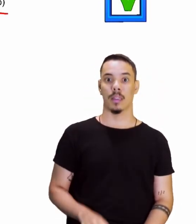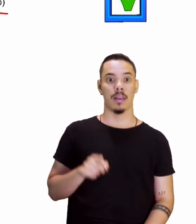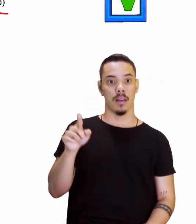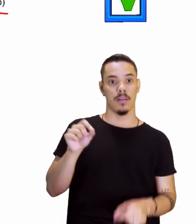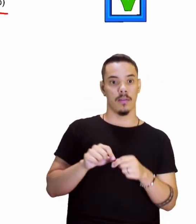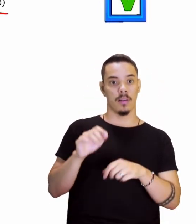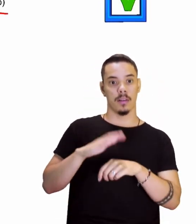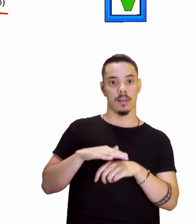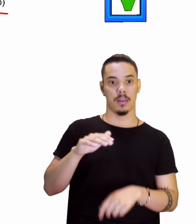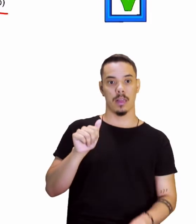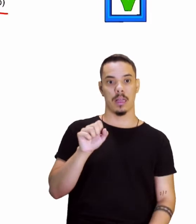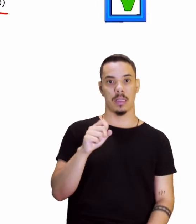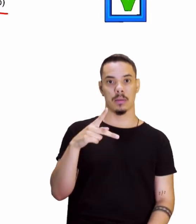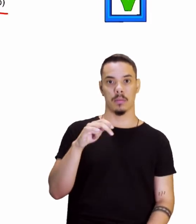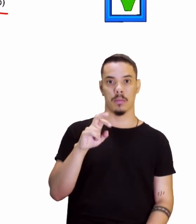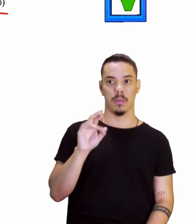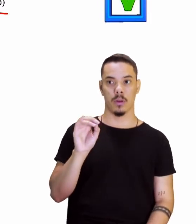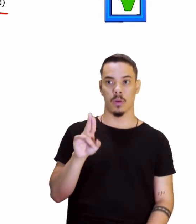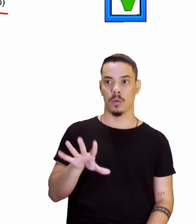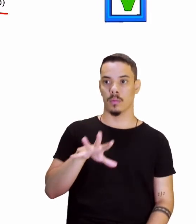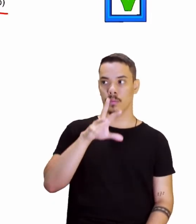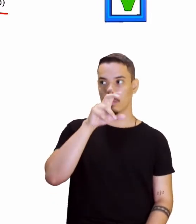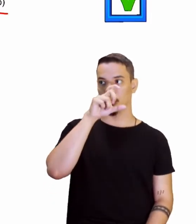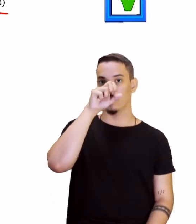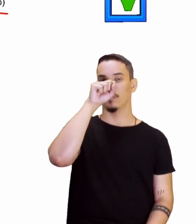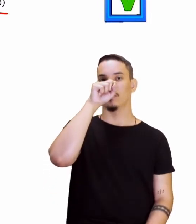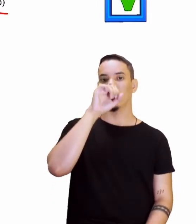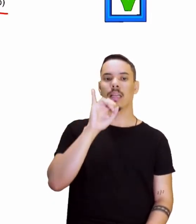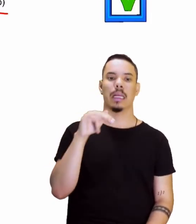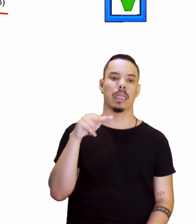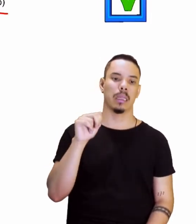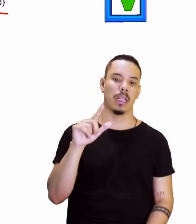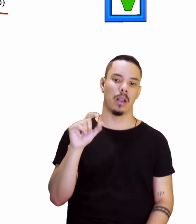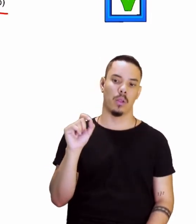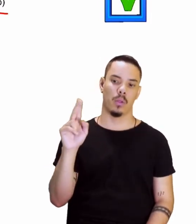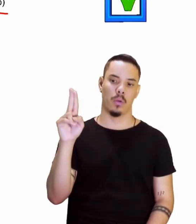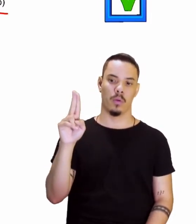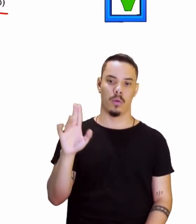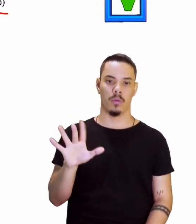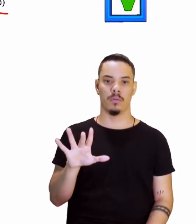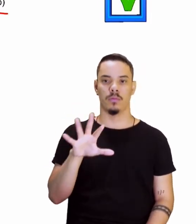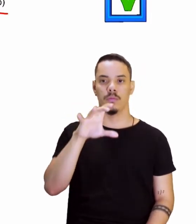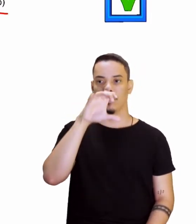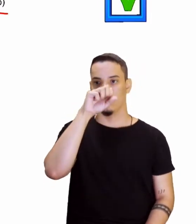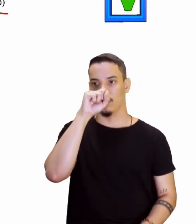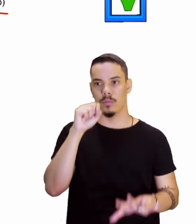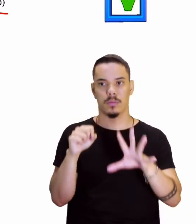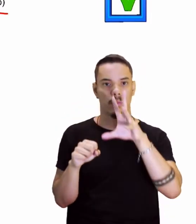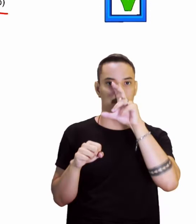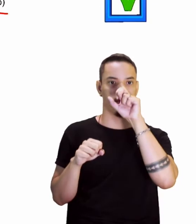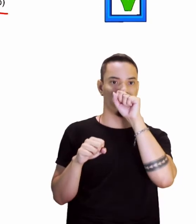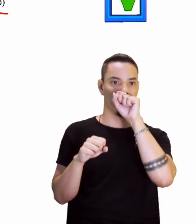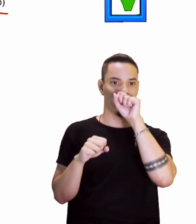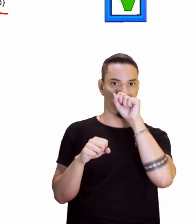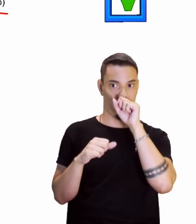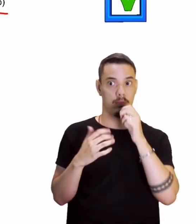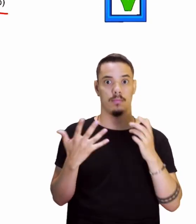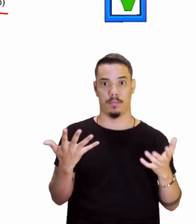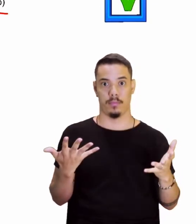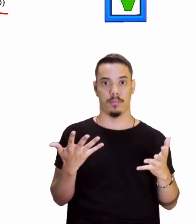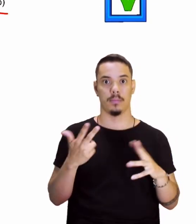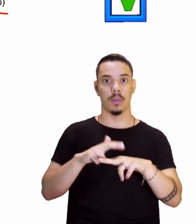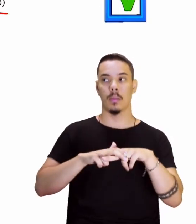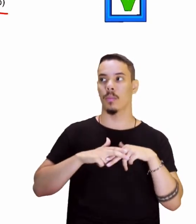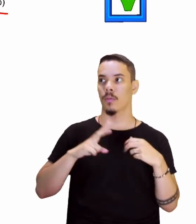Aspirou é a mesma coisa assim. Calixto inalou o aroma das flores. Então, esse